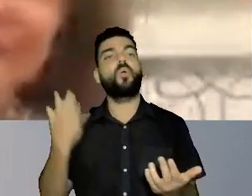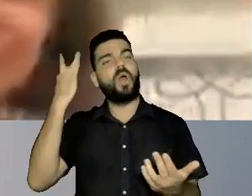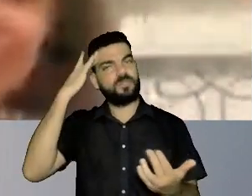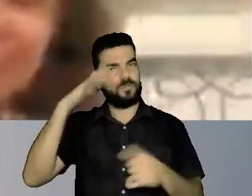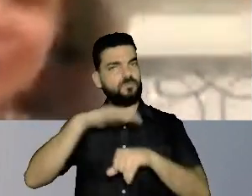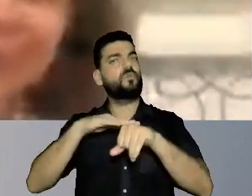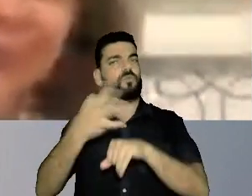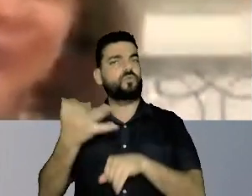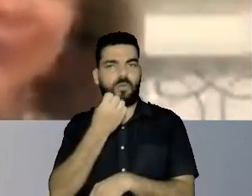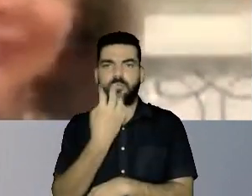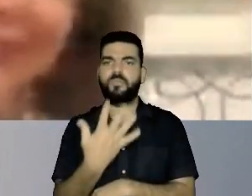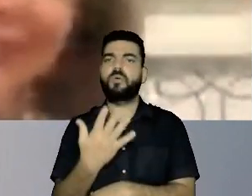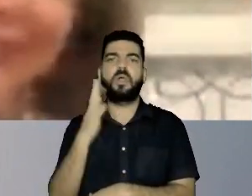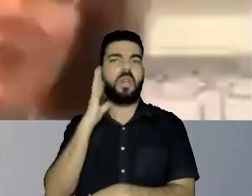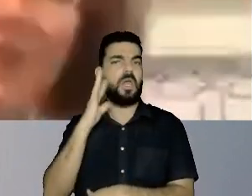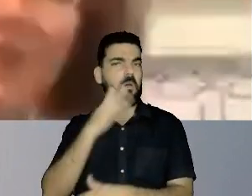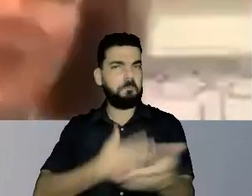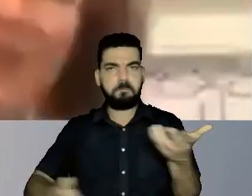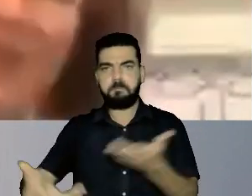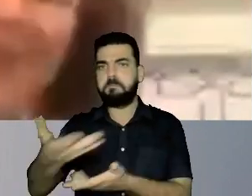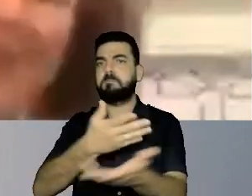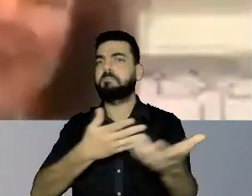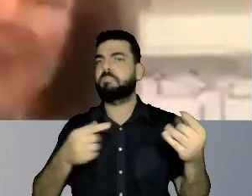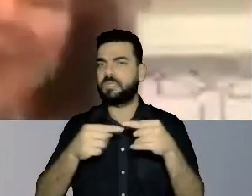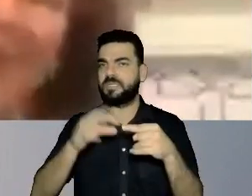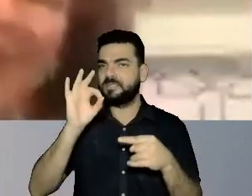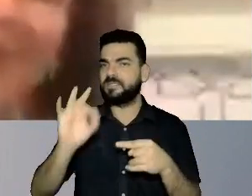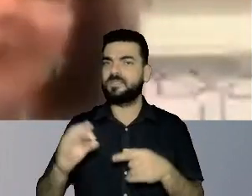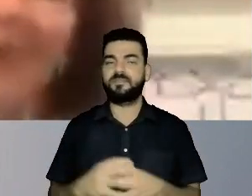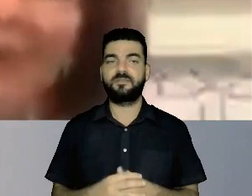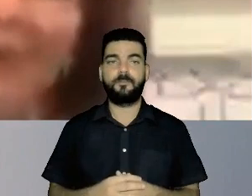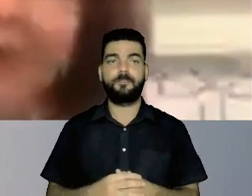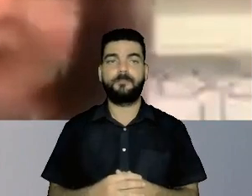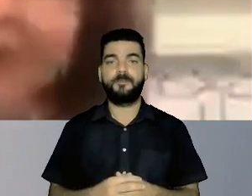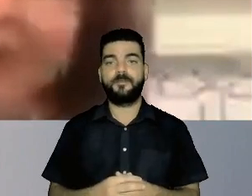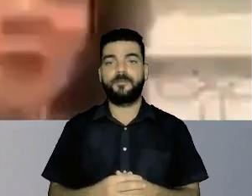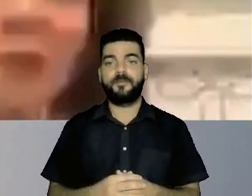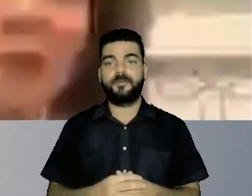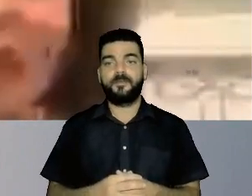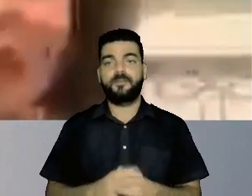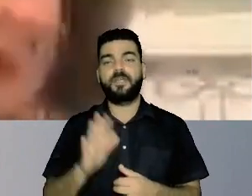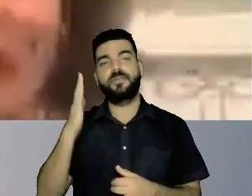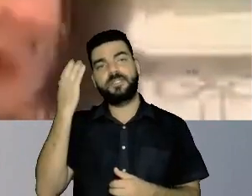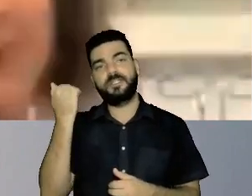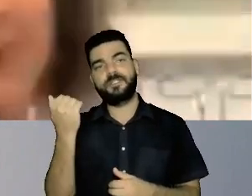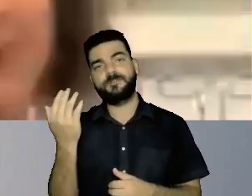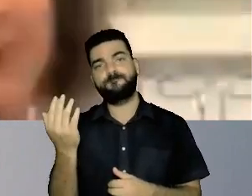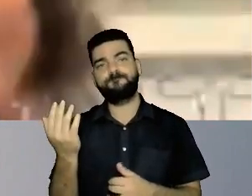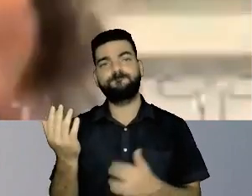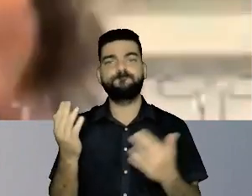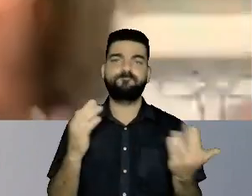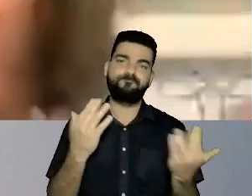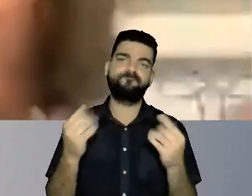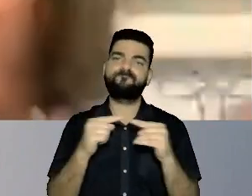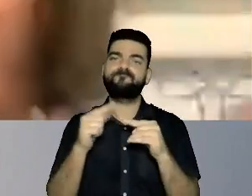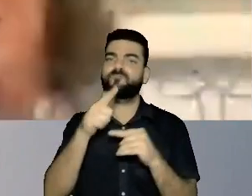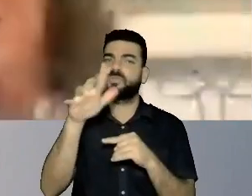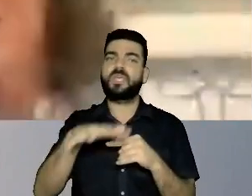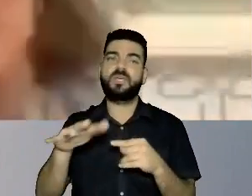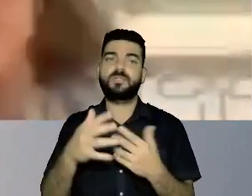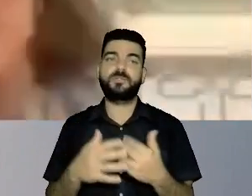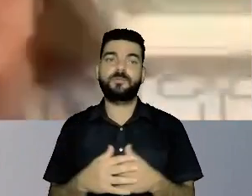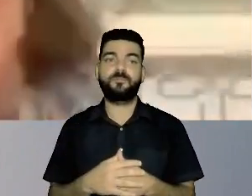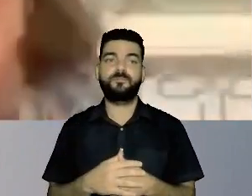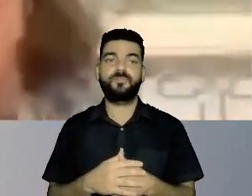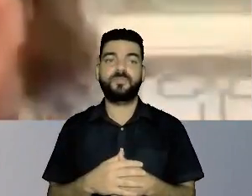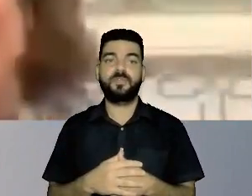mesma sensação abordando temas diferentes, né? Então, eu acho que foi um diálogo interessante com a fala